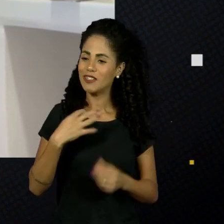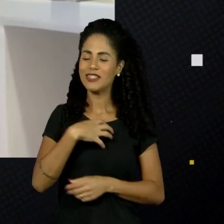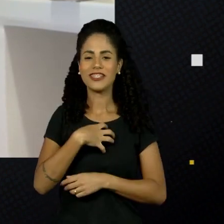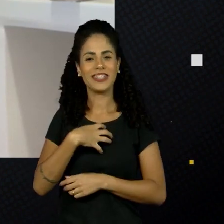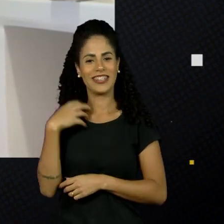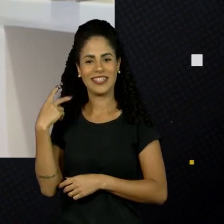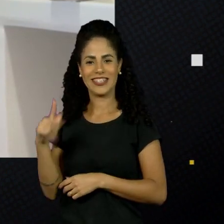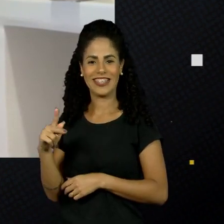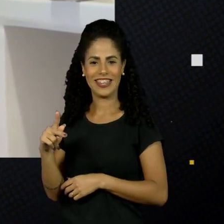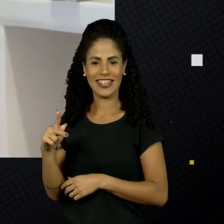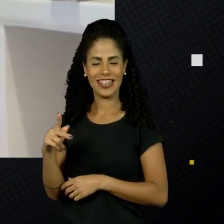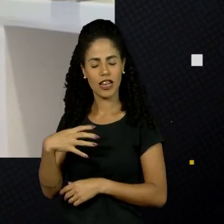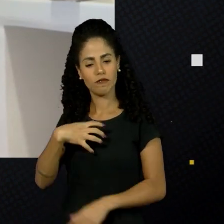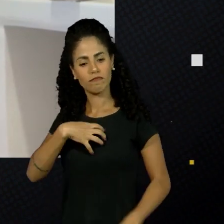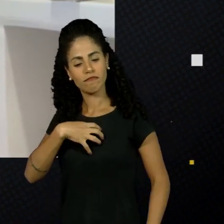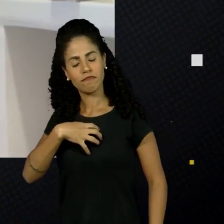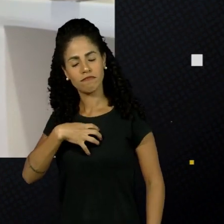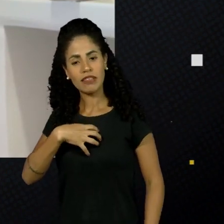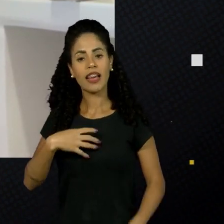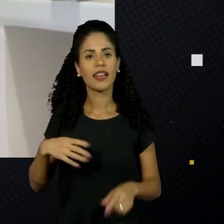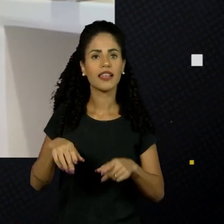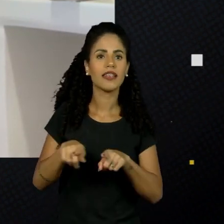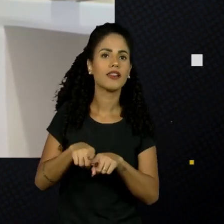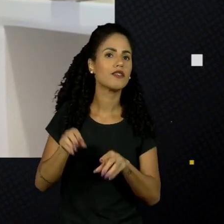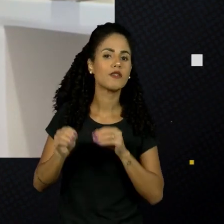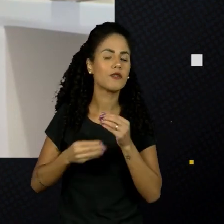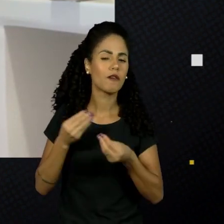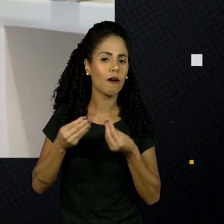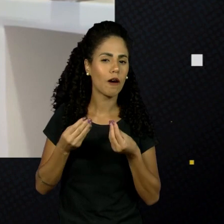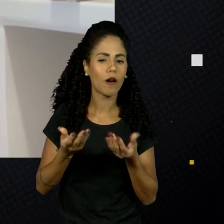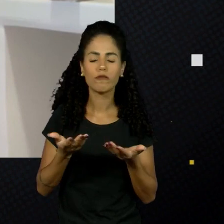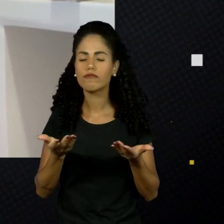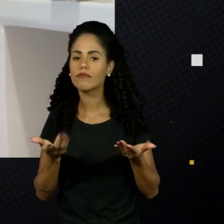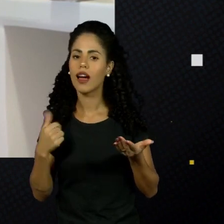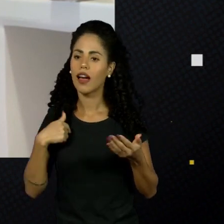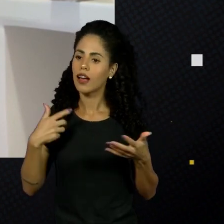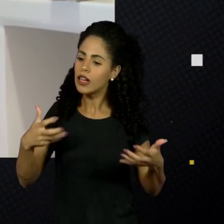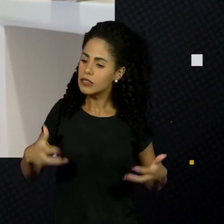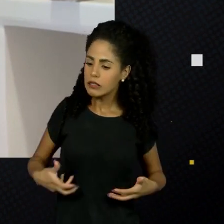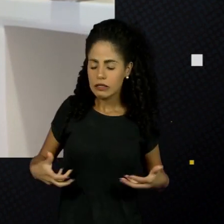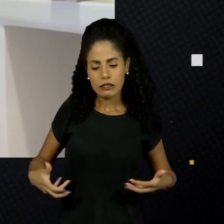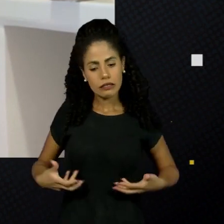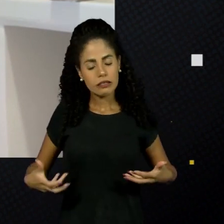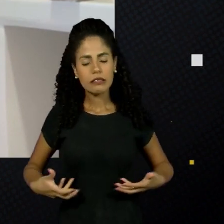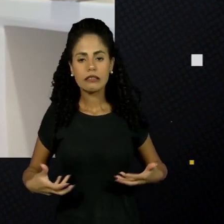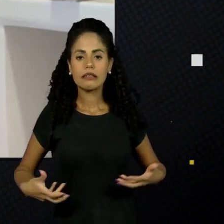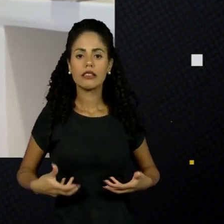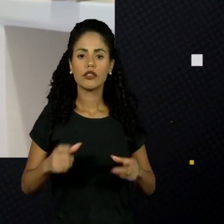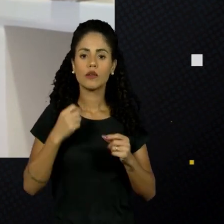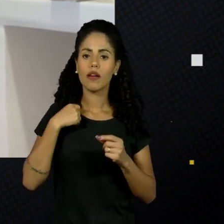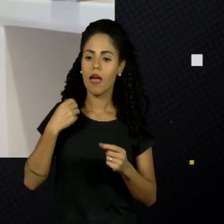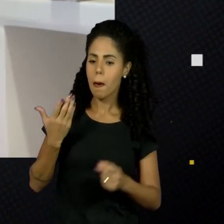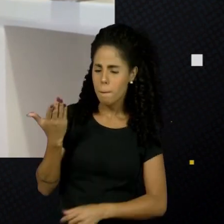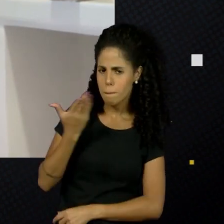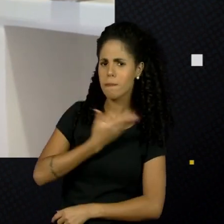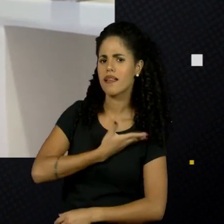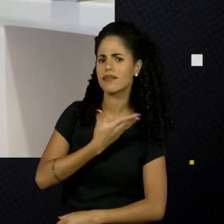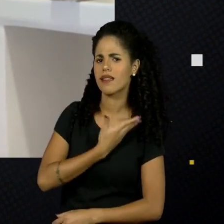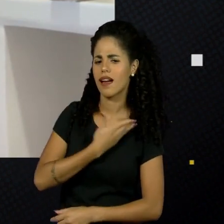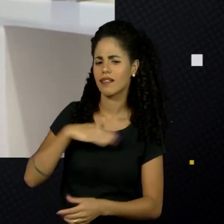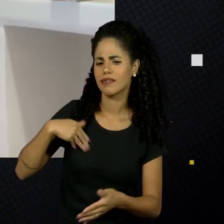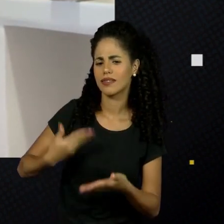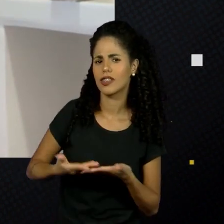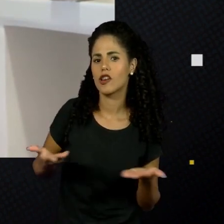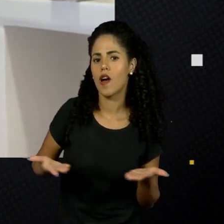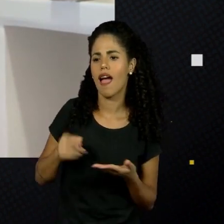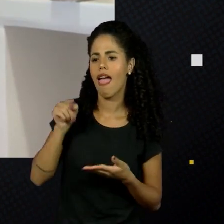né? O motivo que me move assim ainda a ter essa grande amizade é o quanto ela